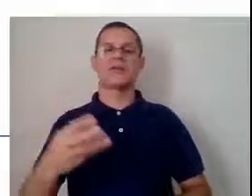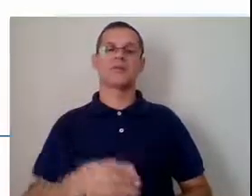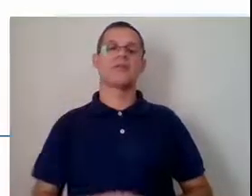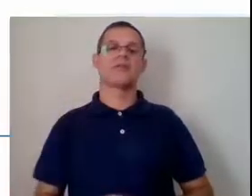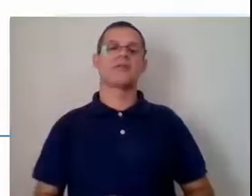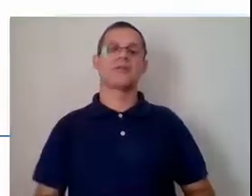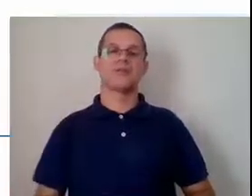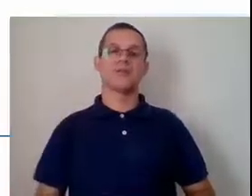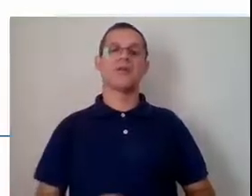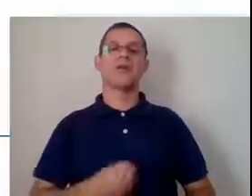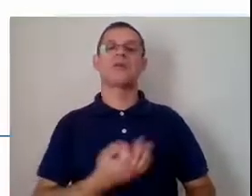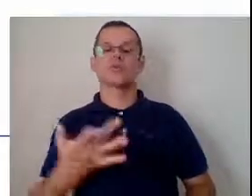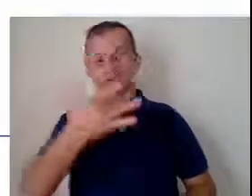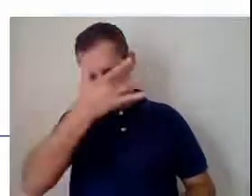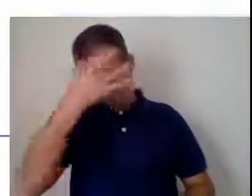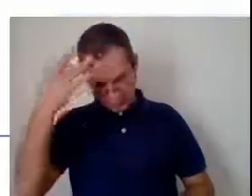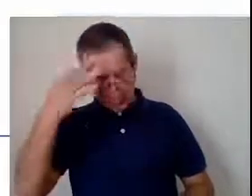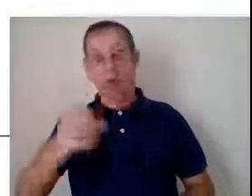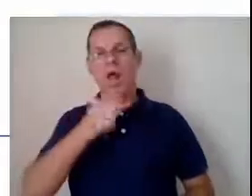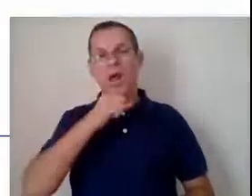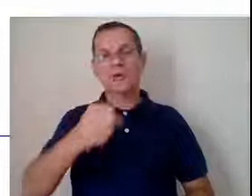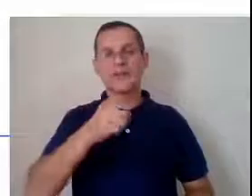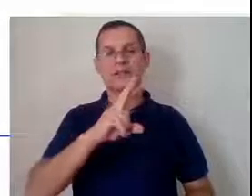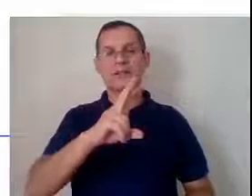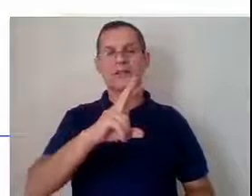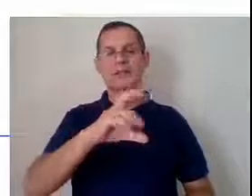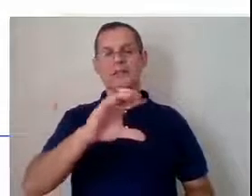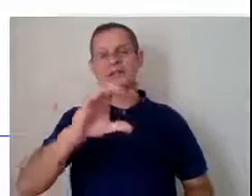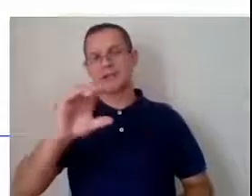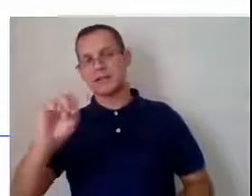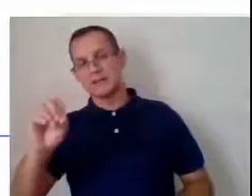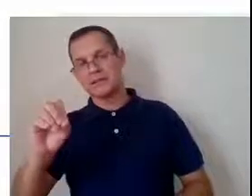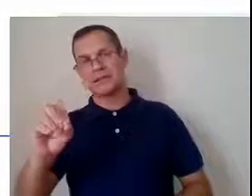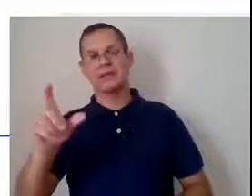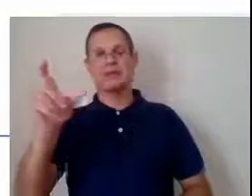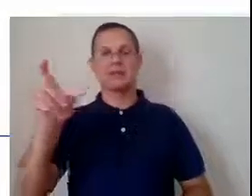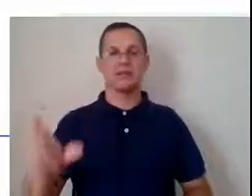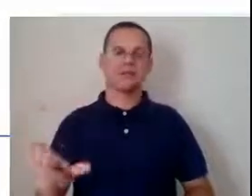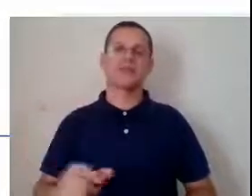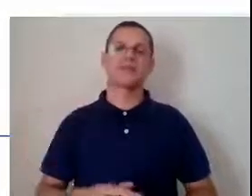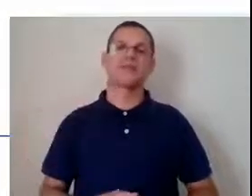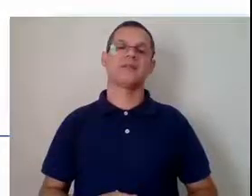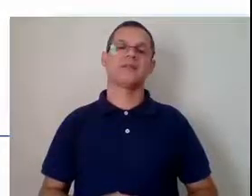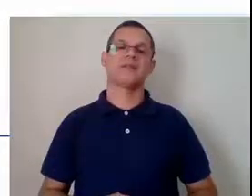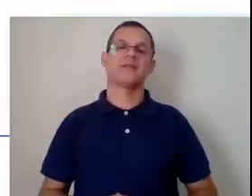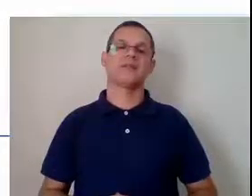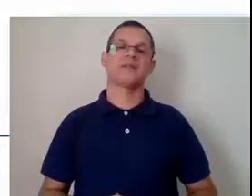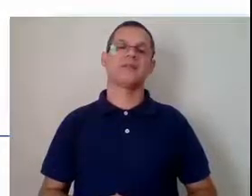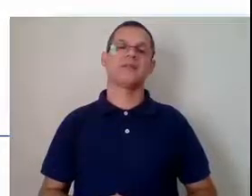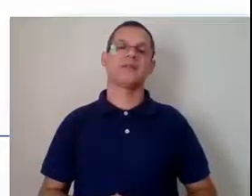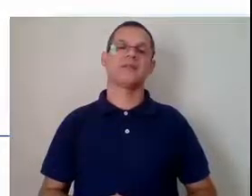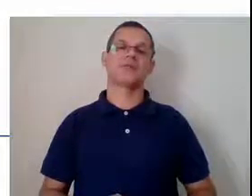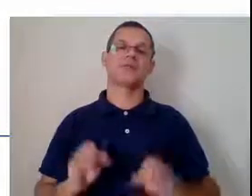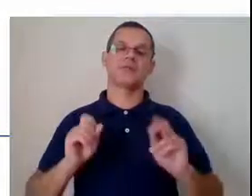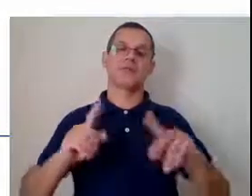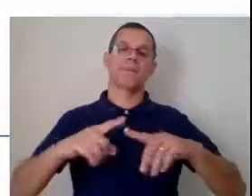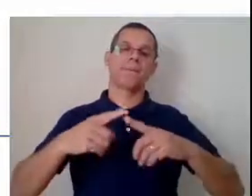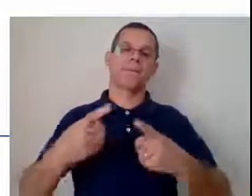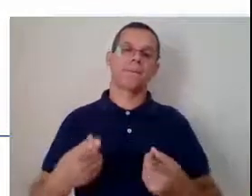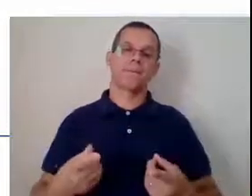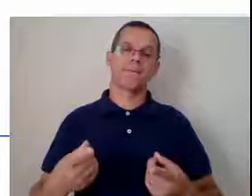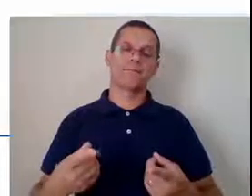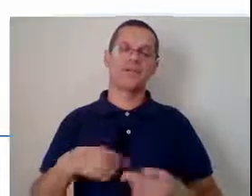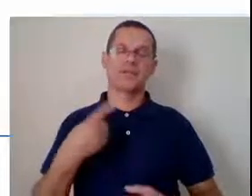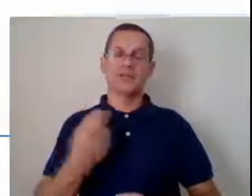tudo. Então, quantas pessoas foram entrevistadas? Um total de 500 pessoas.